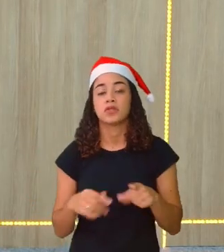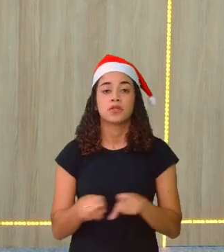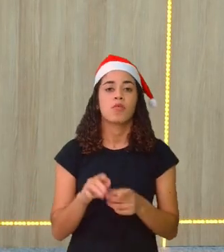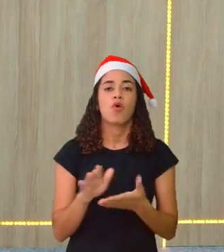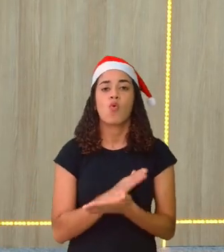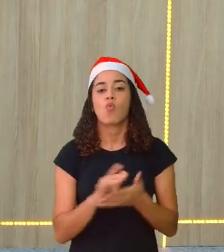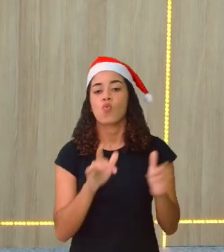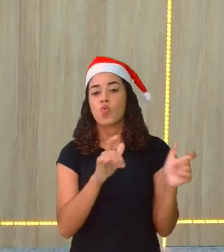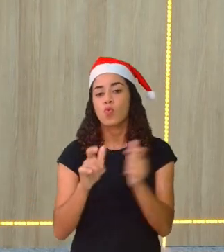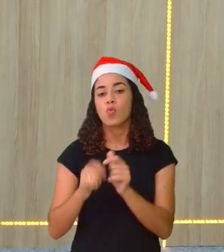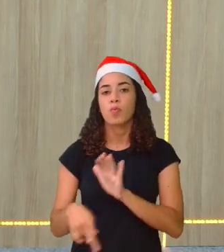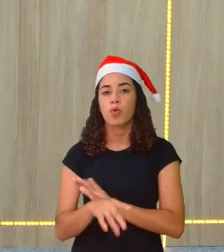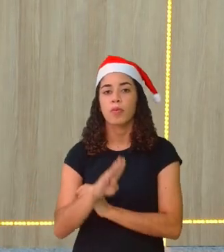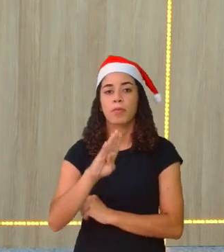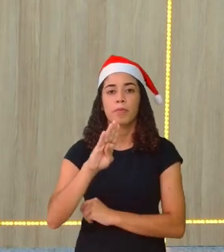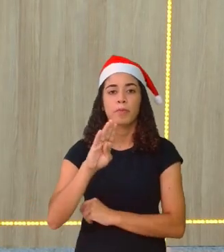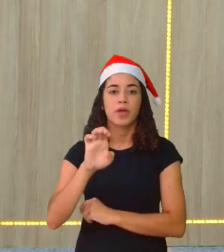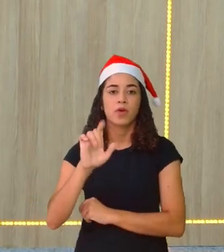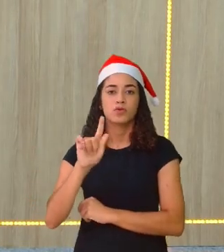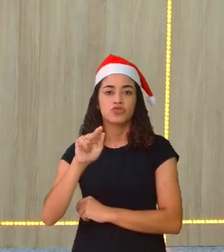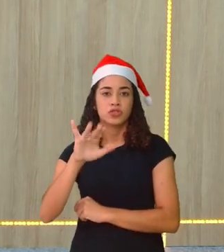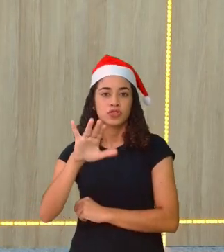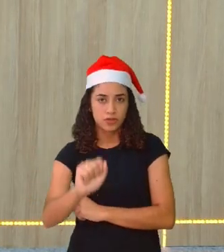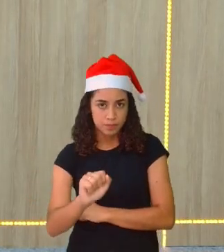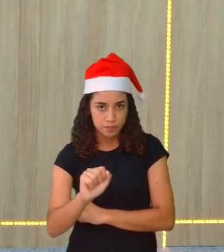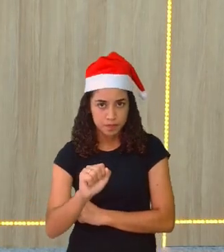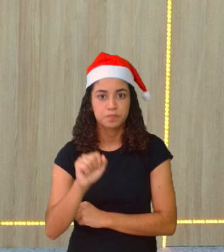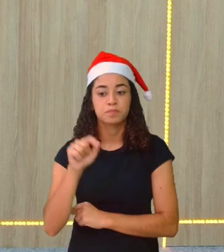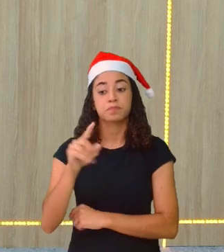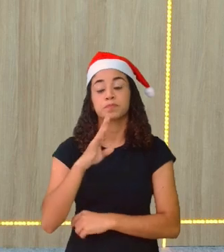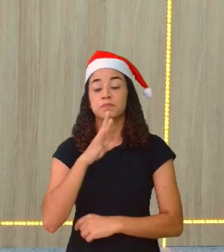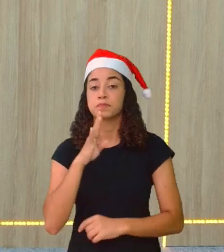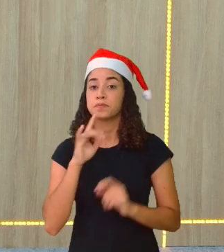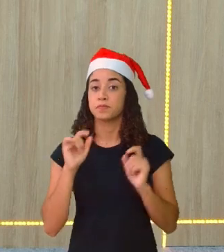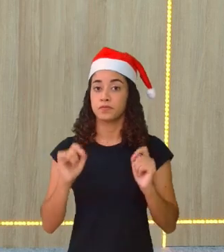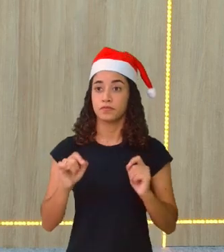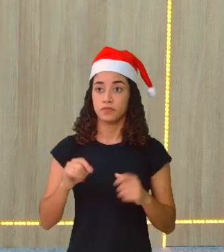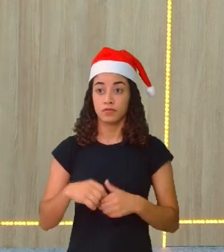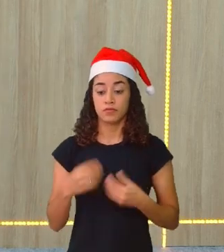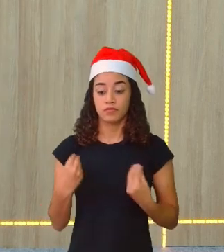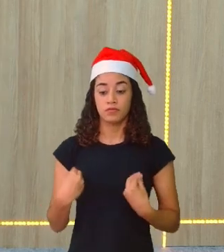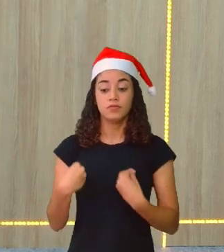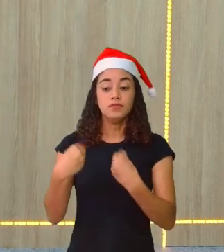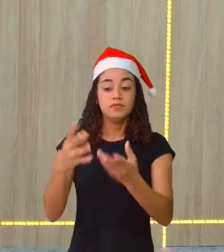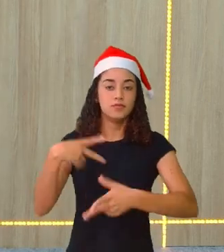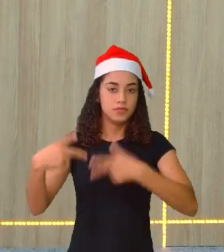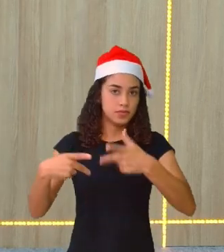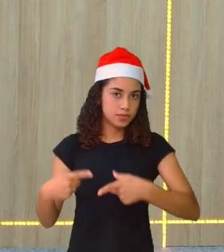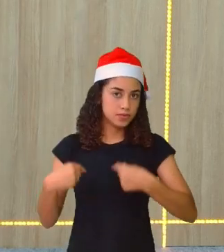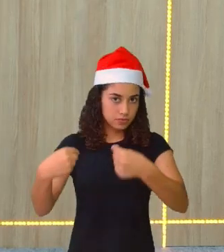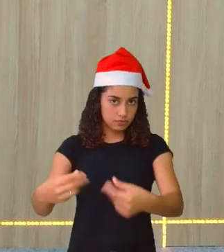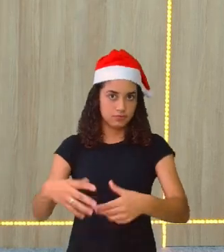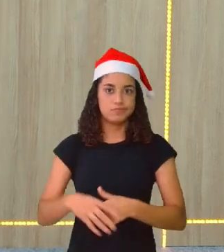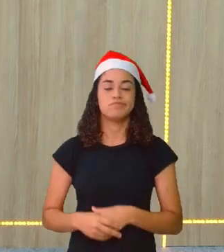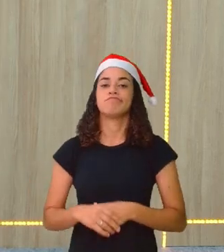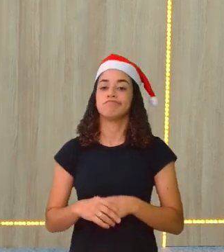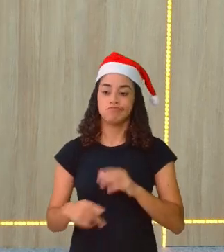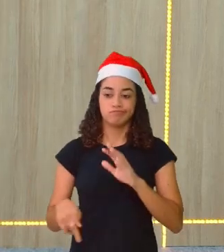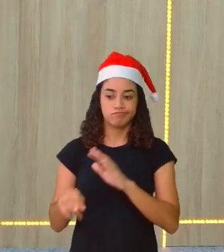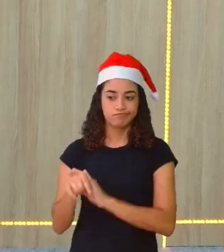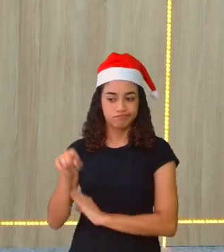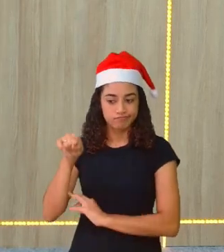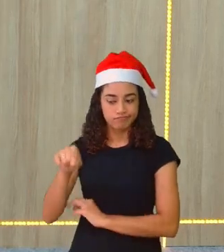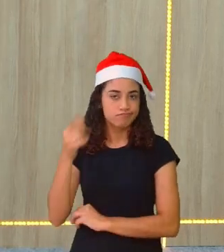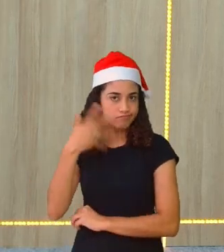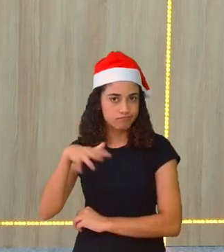Bélgica. E ele é conhecido habitualmente como fornecedor de presentes para as crianças